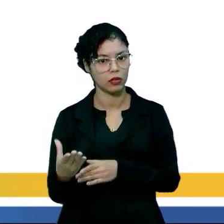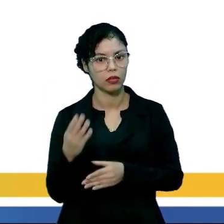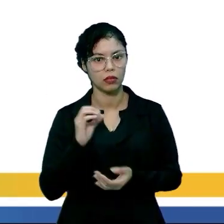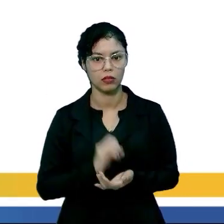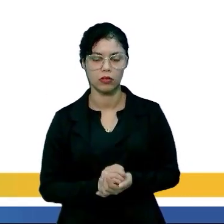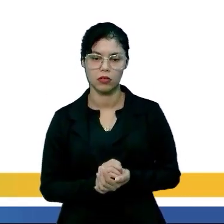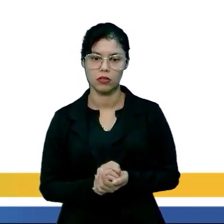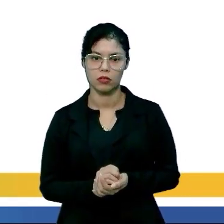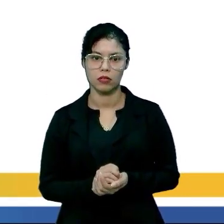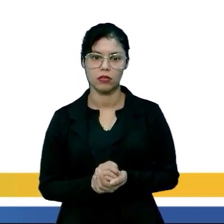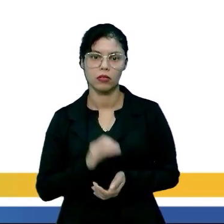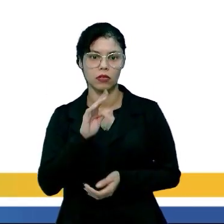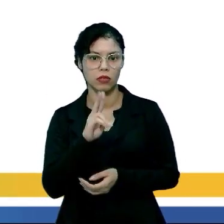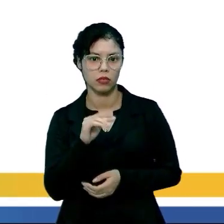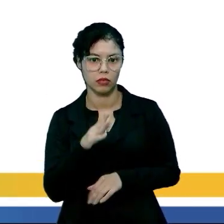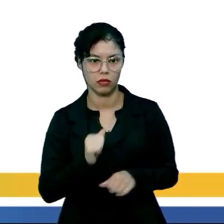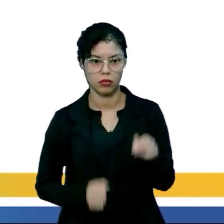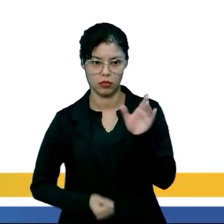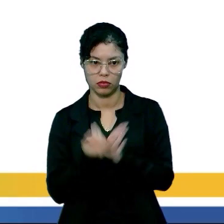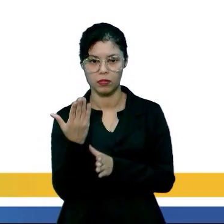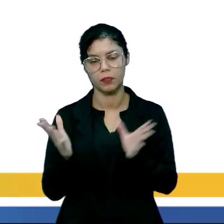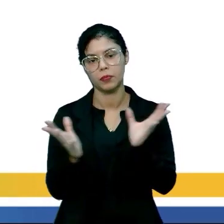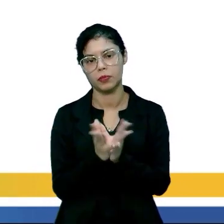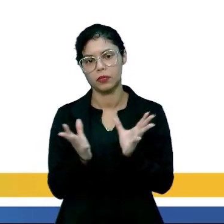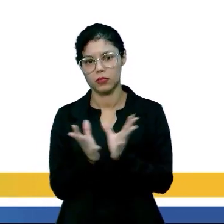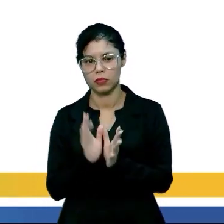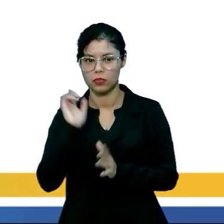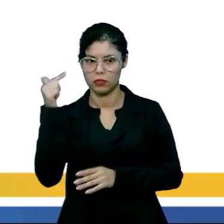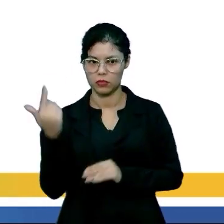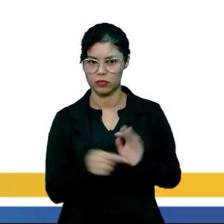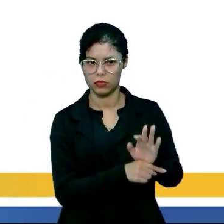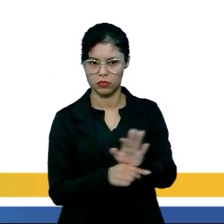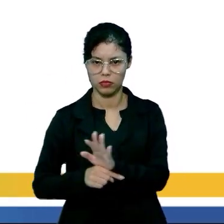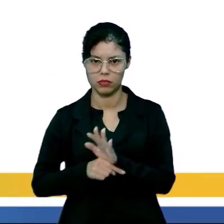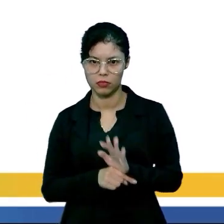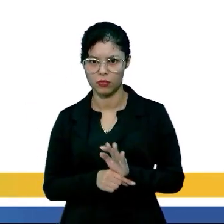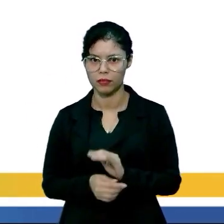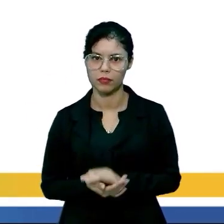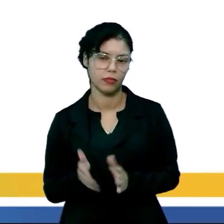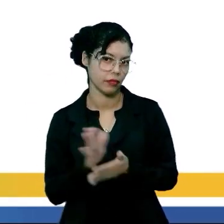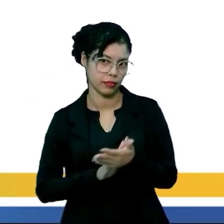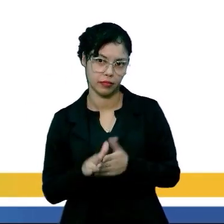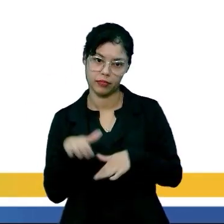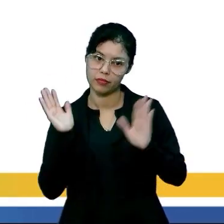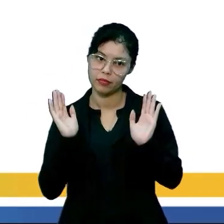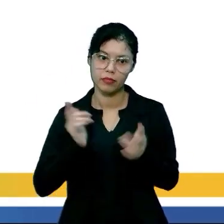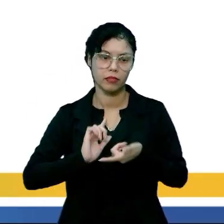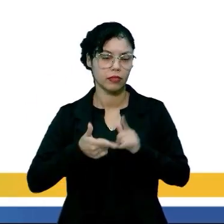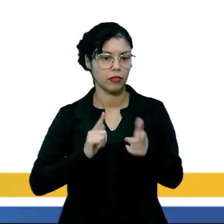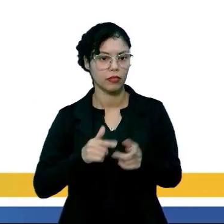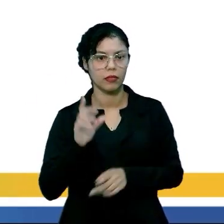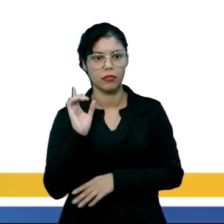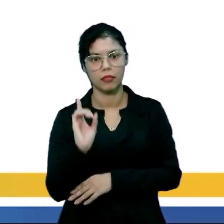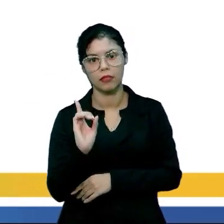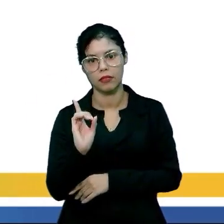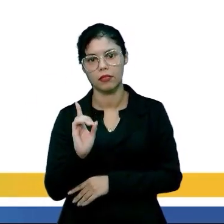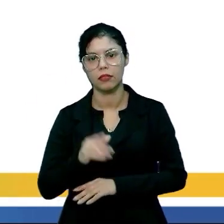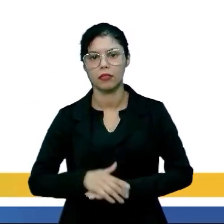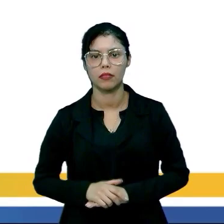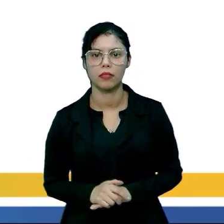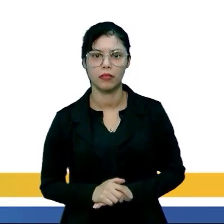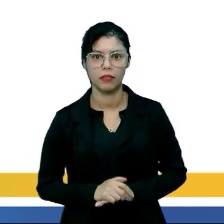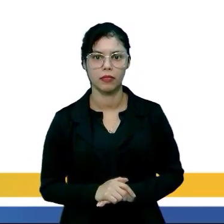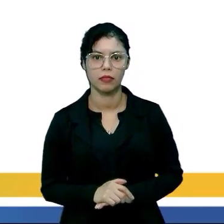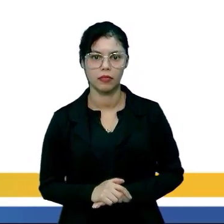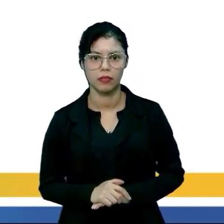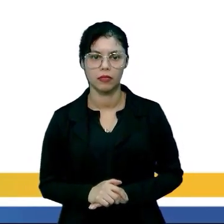grupo externo é o organismo que deu origem aos outros grupos representantes? Nada a ver, né? Então, a alternativa correta,